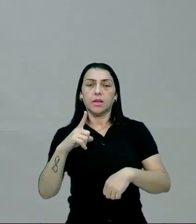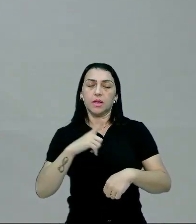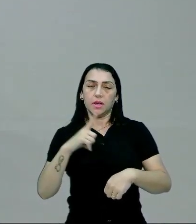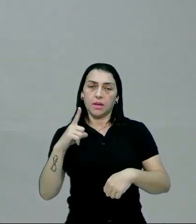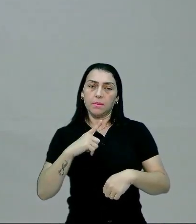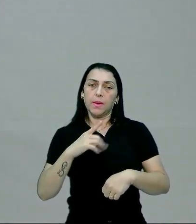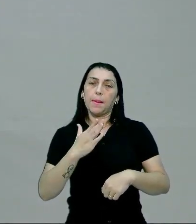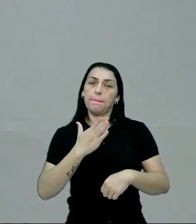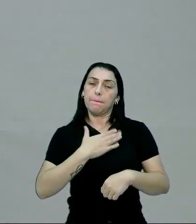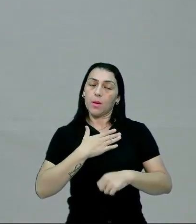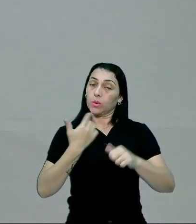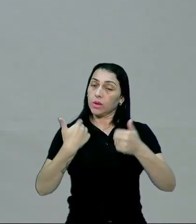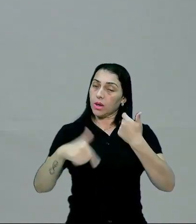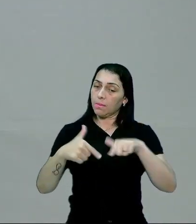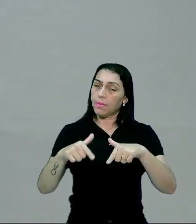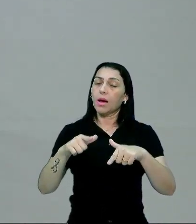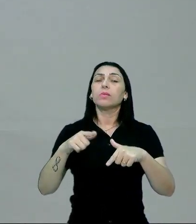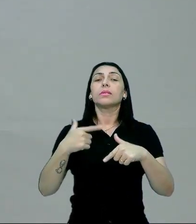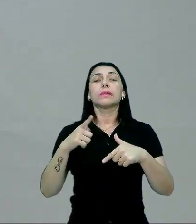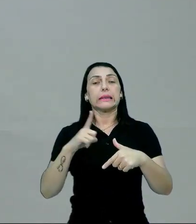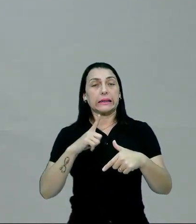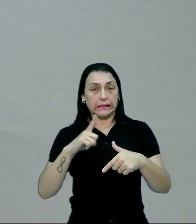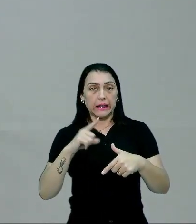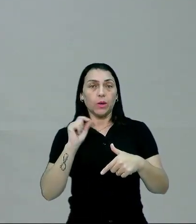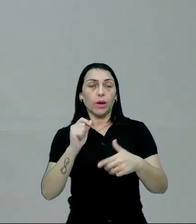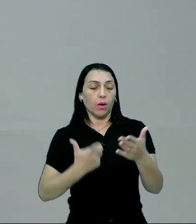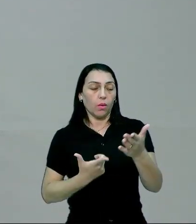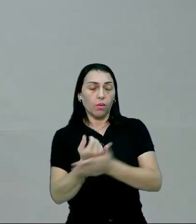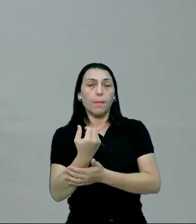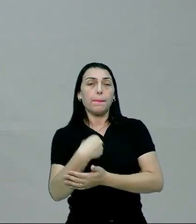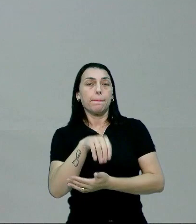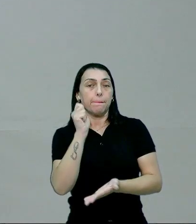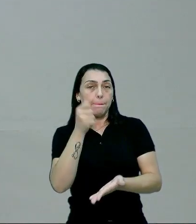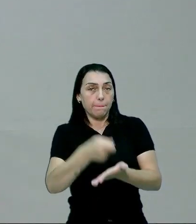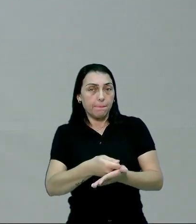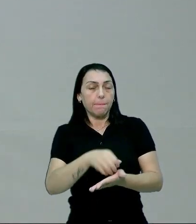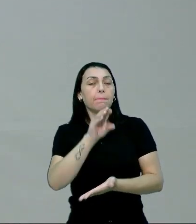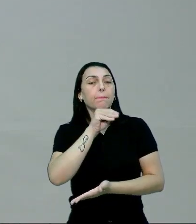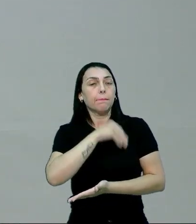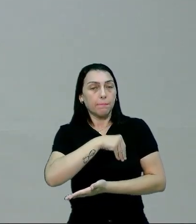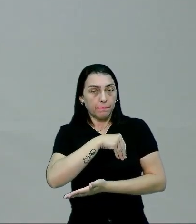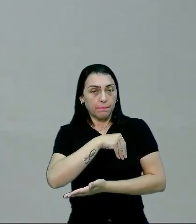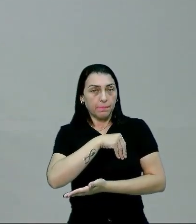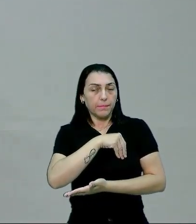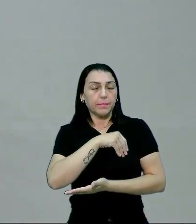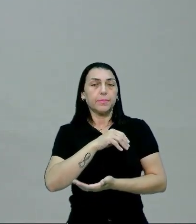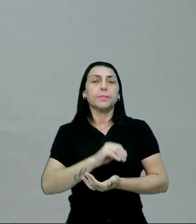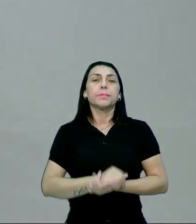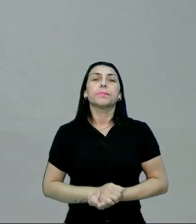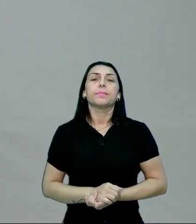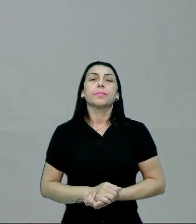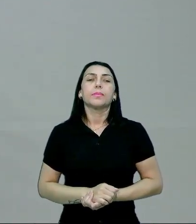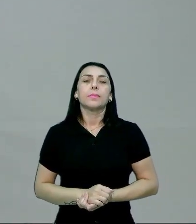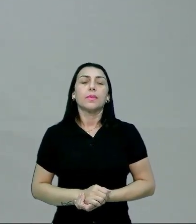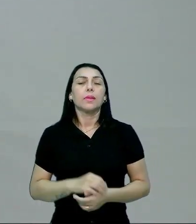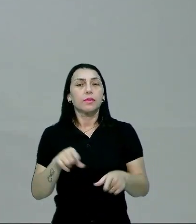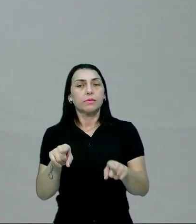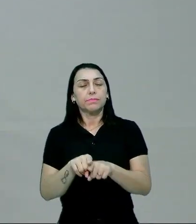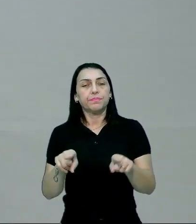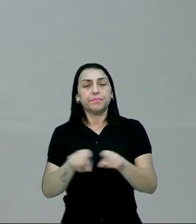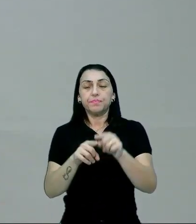para que a minha mão de obra seja comprada e para que, obviamente, eu seja remunerado e